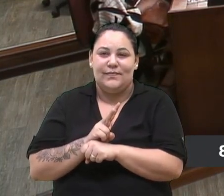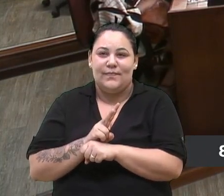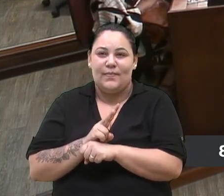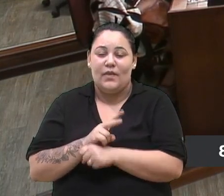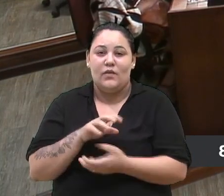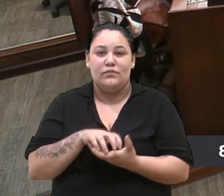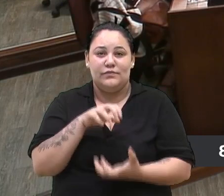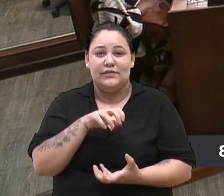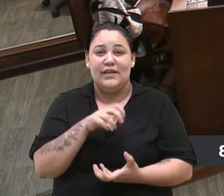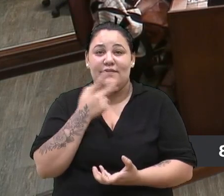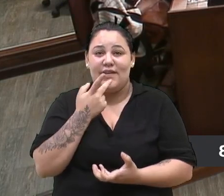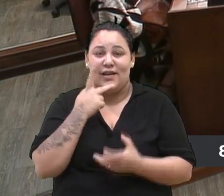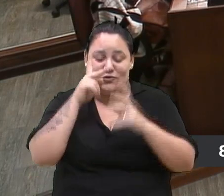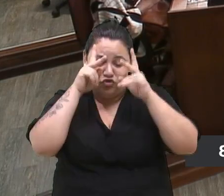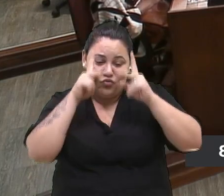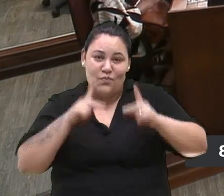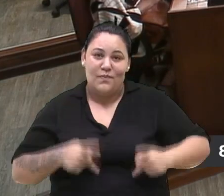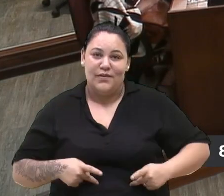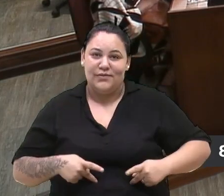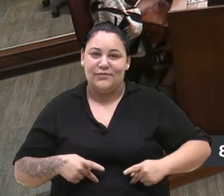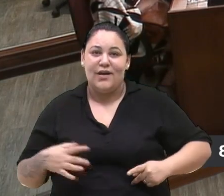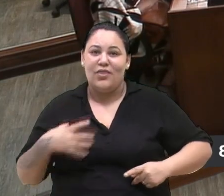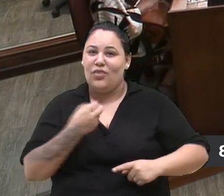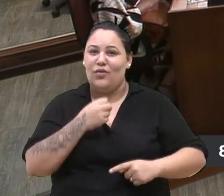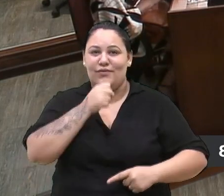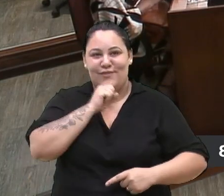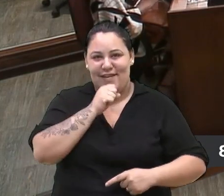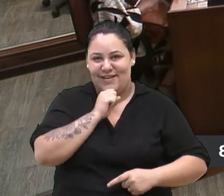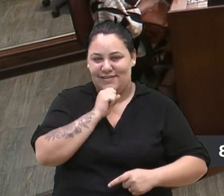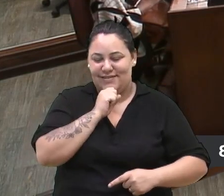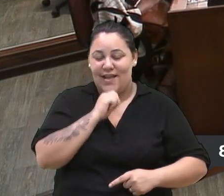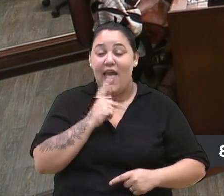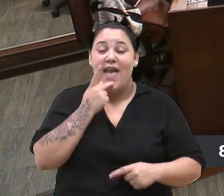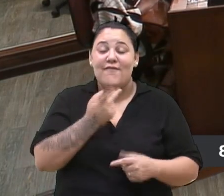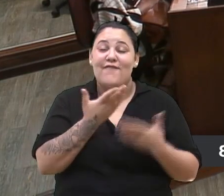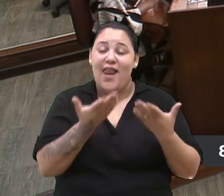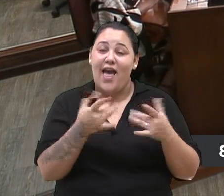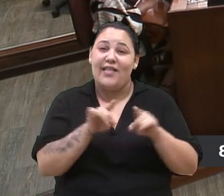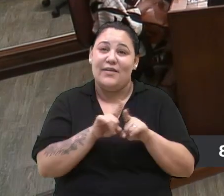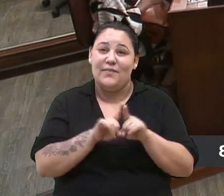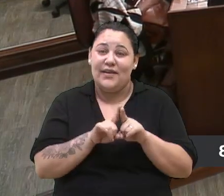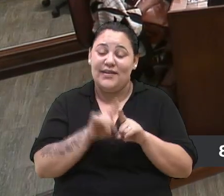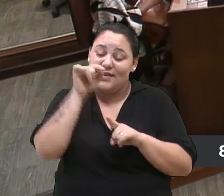nossos idosos. É falar, senhor presidente, que esta casa, através